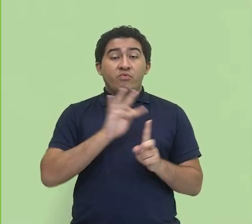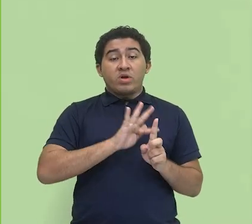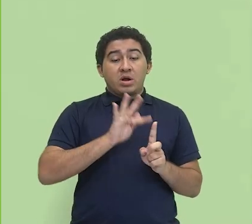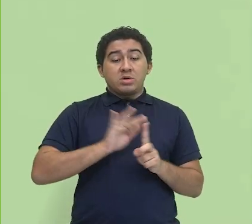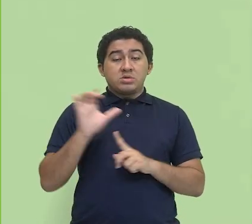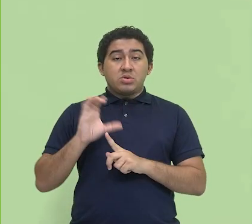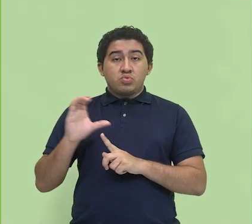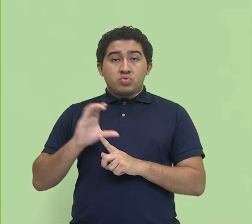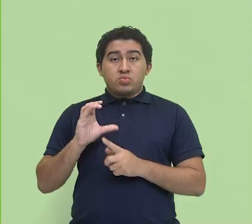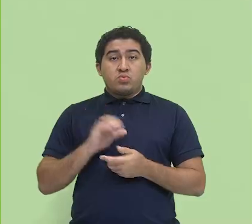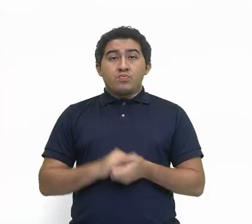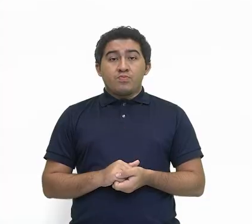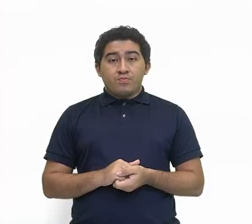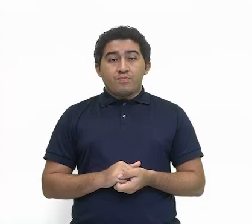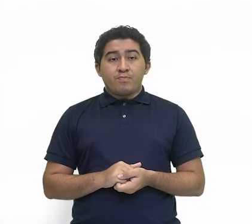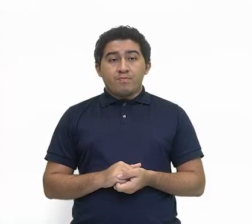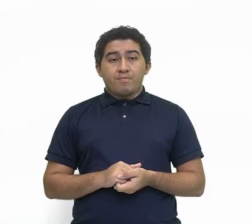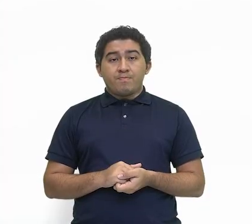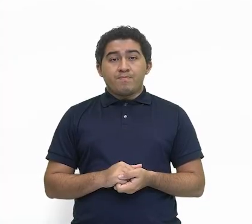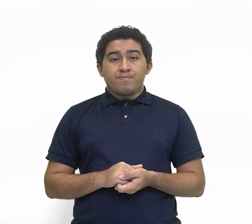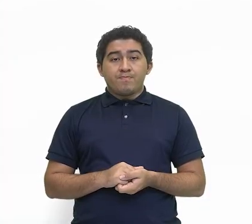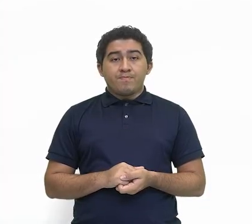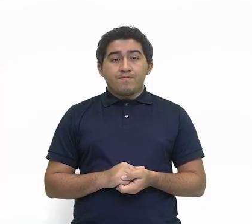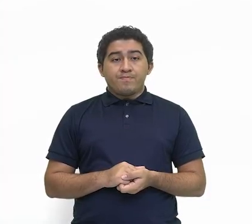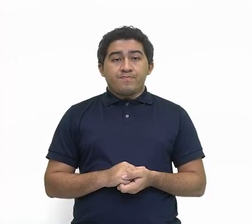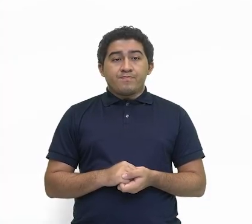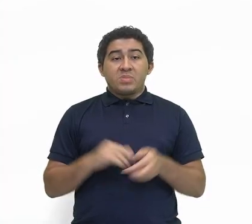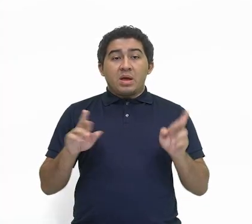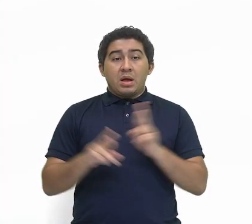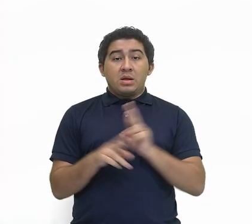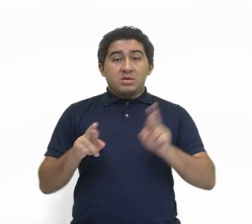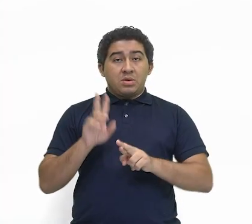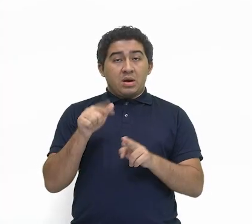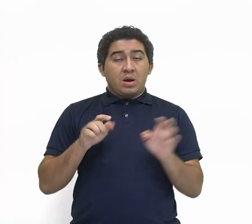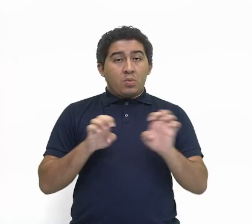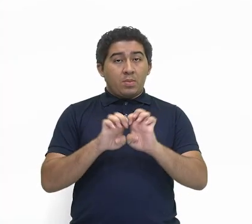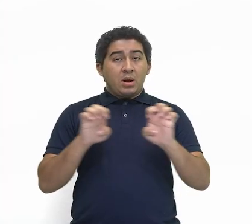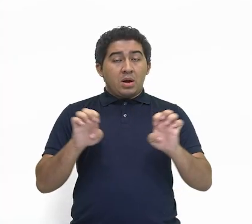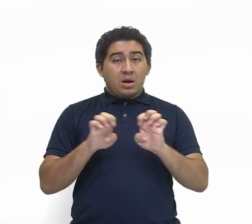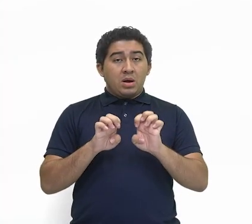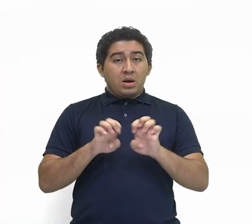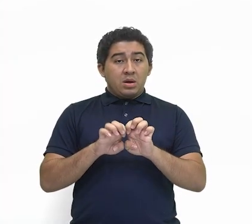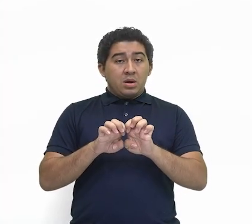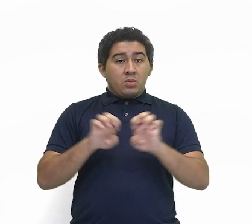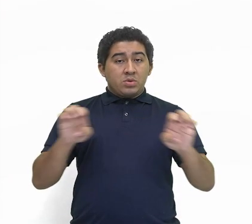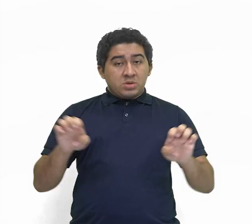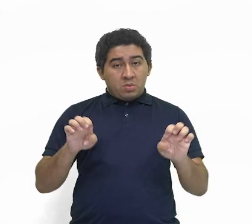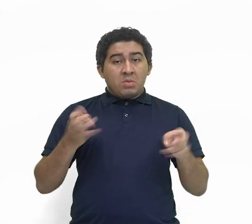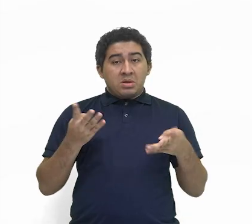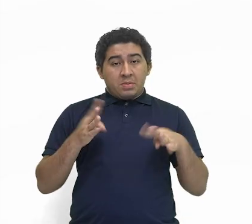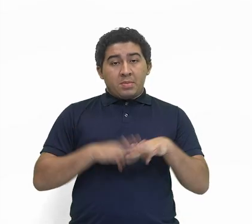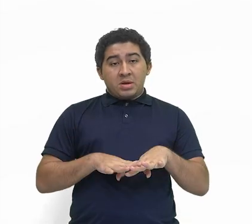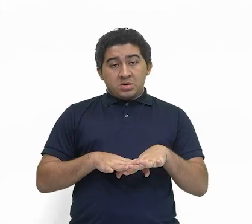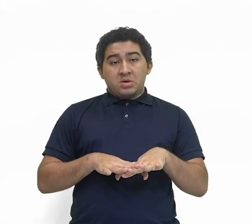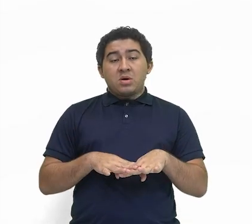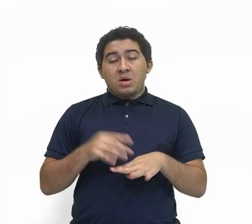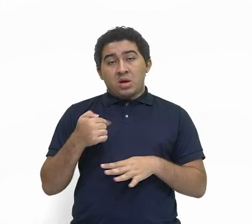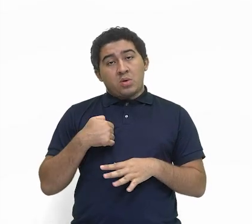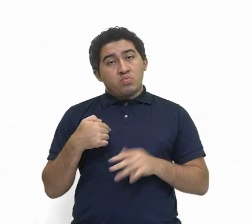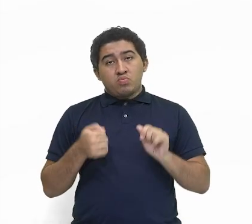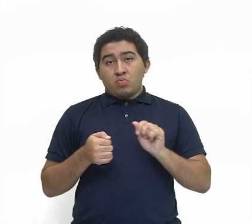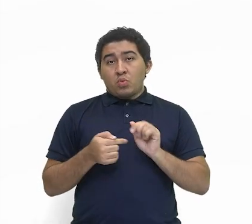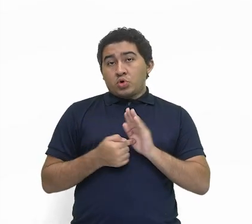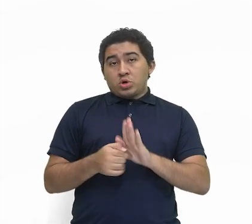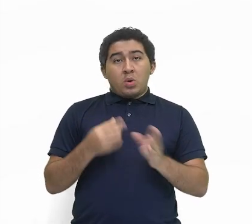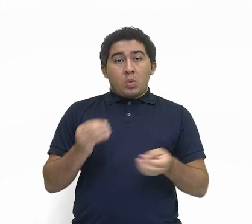e Celsius. Essa relação é uma equação matemática que eu não vou demonstrar aqui para vocês como foi que ela